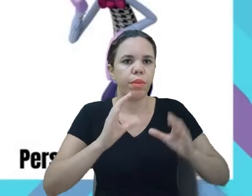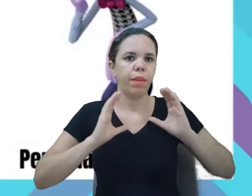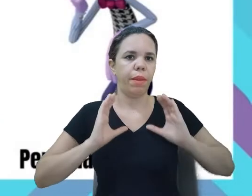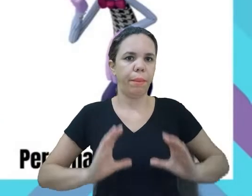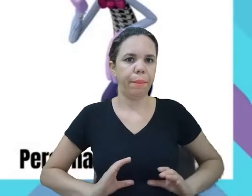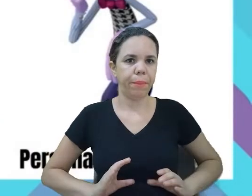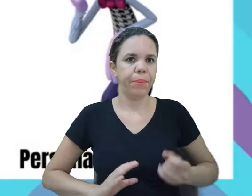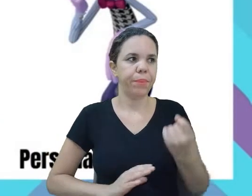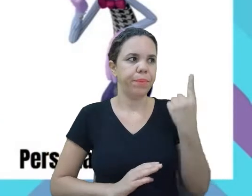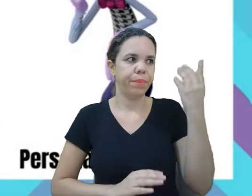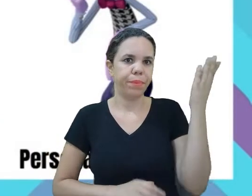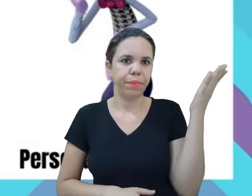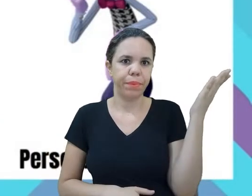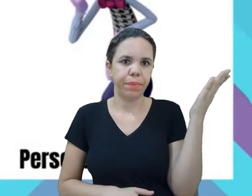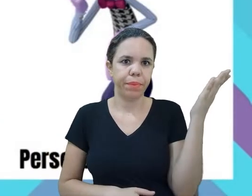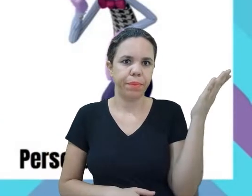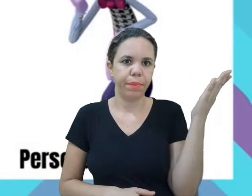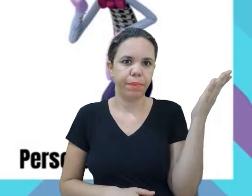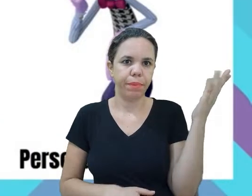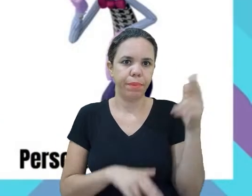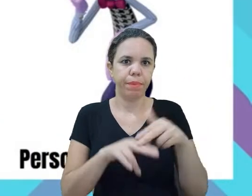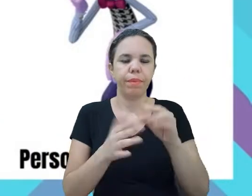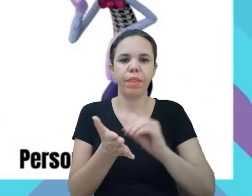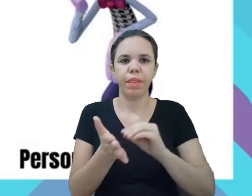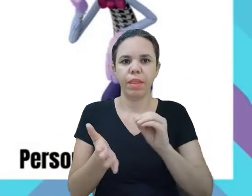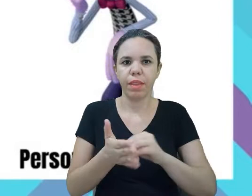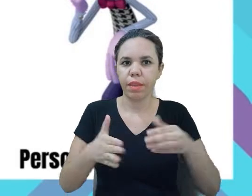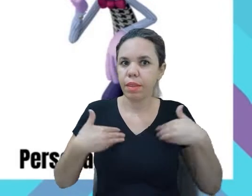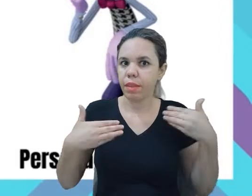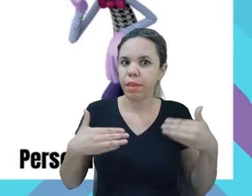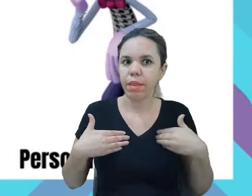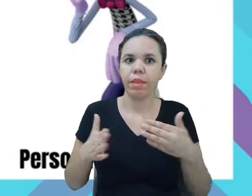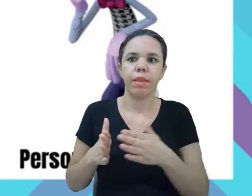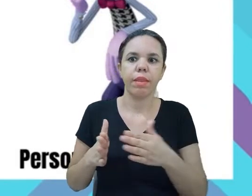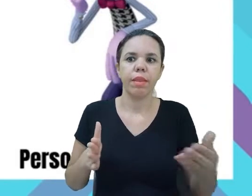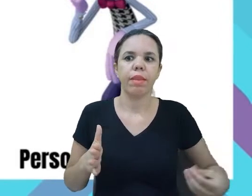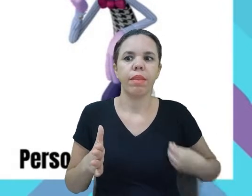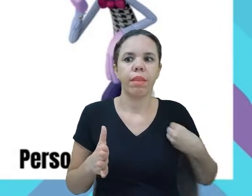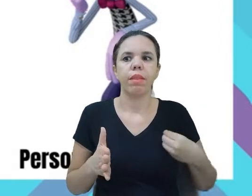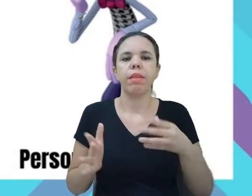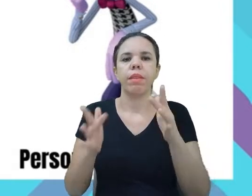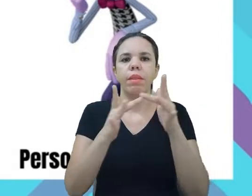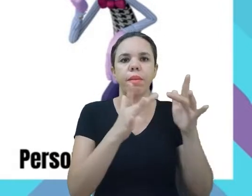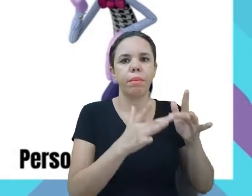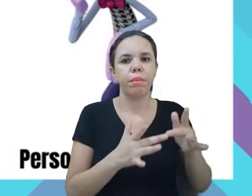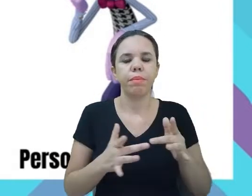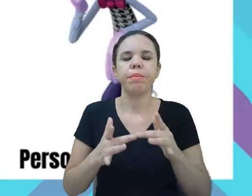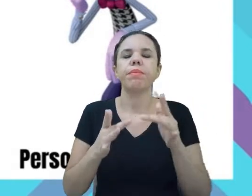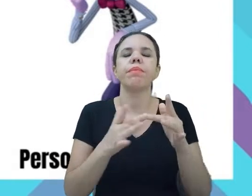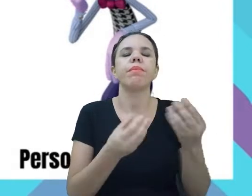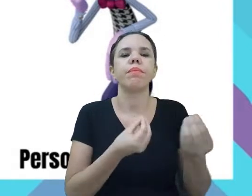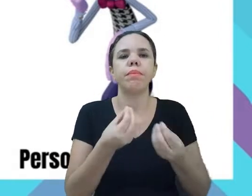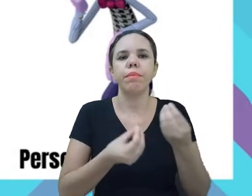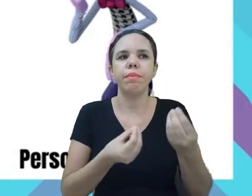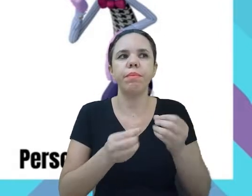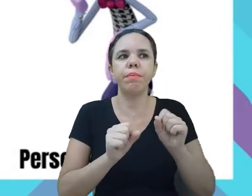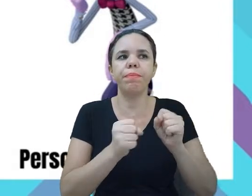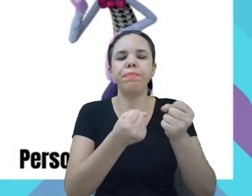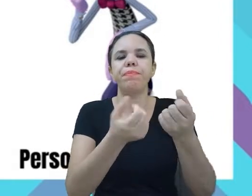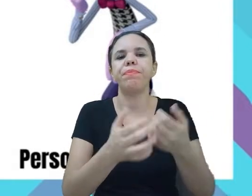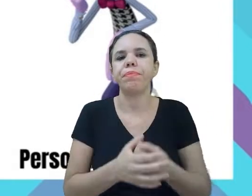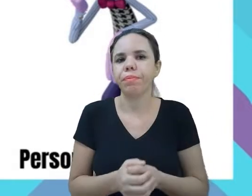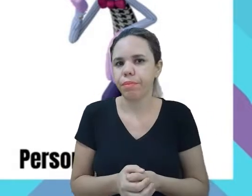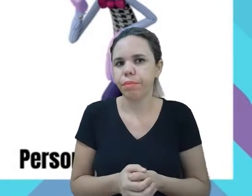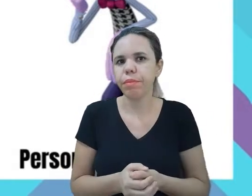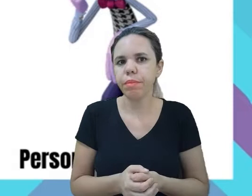Sobre a dinâmica de comportamento do esquizoide, devido à falta de energia na periferia e nos órgãos de contato, e como forma